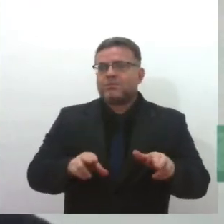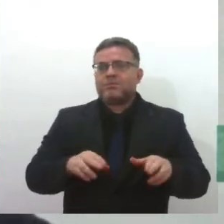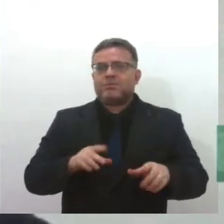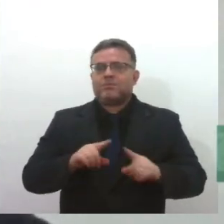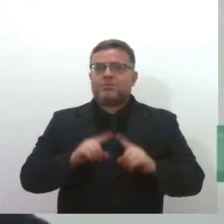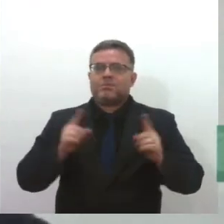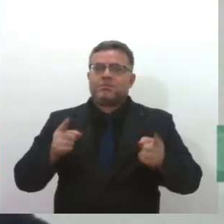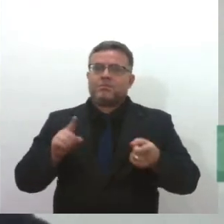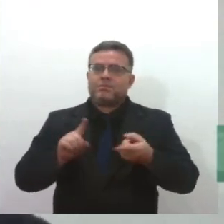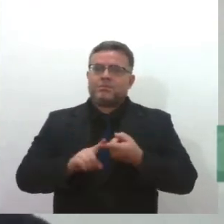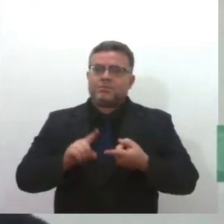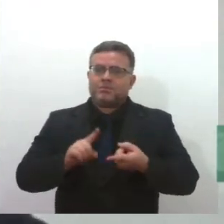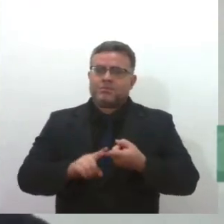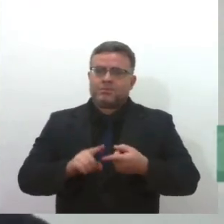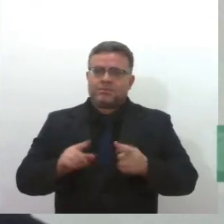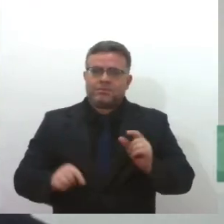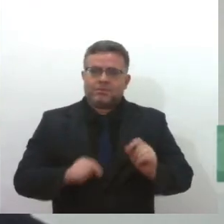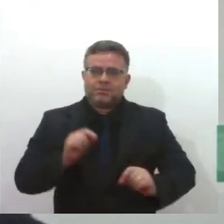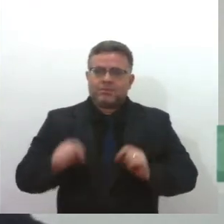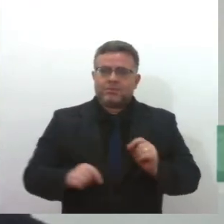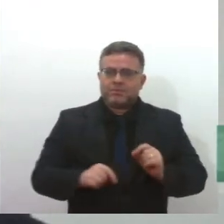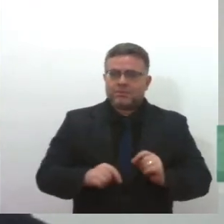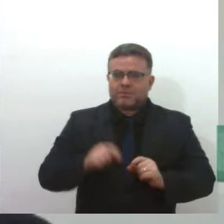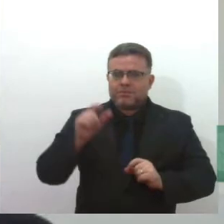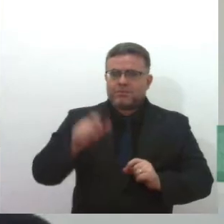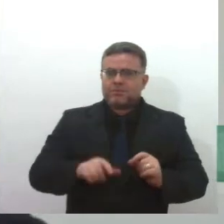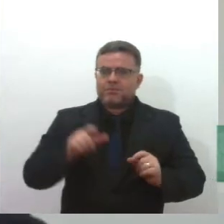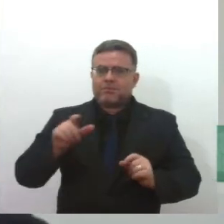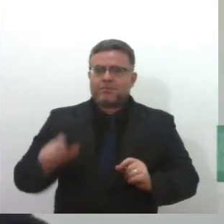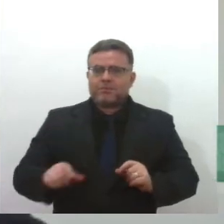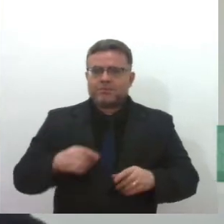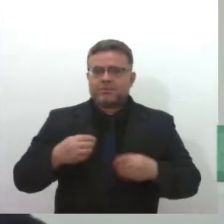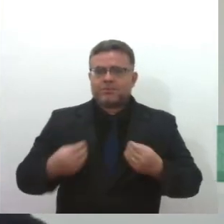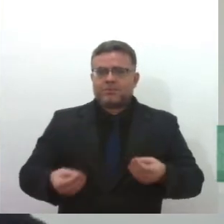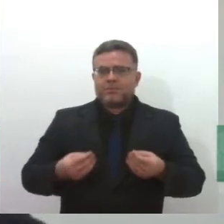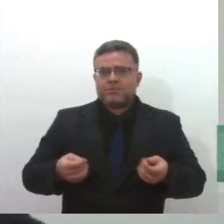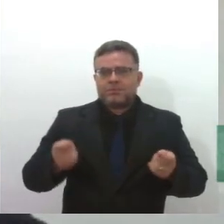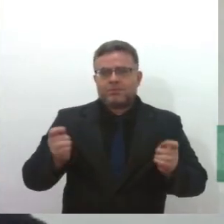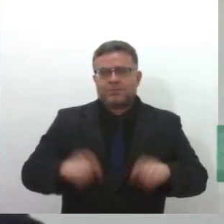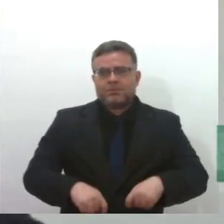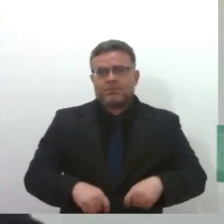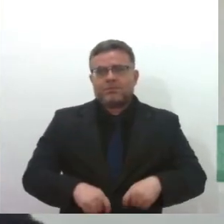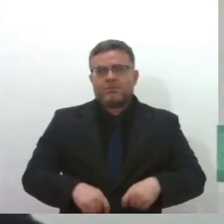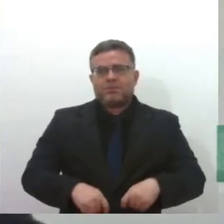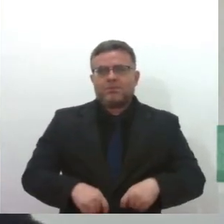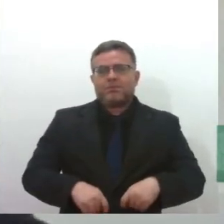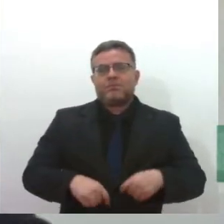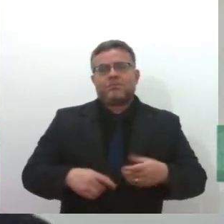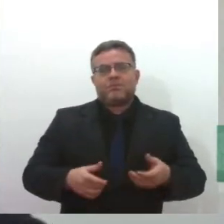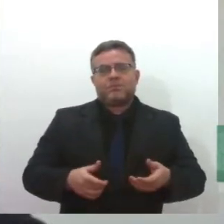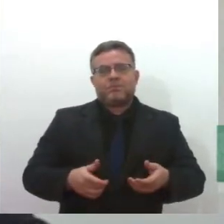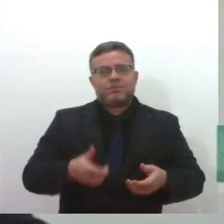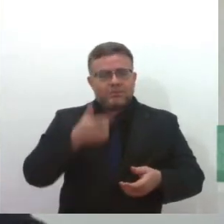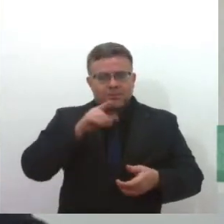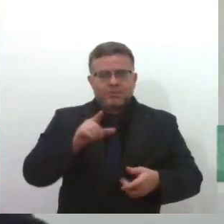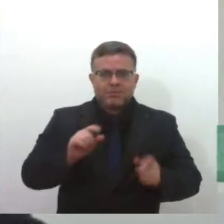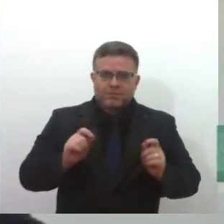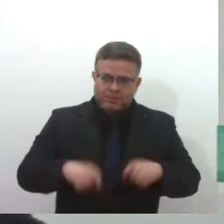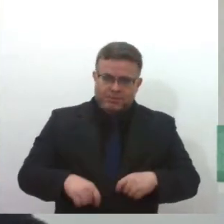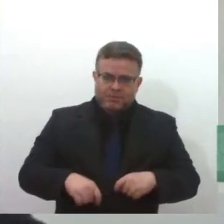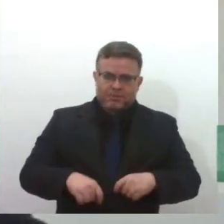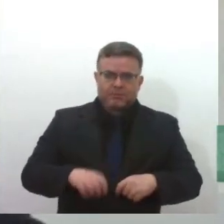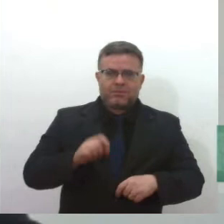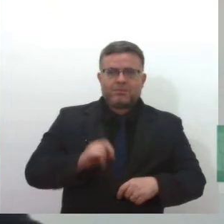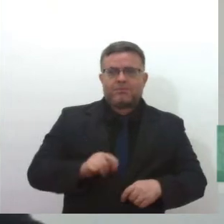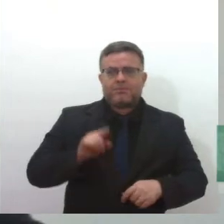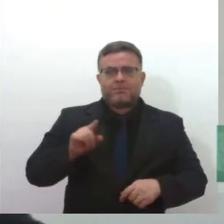também, o próprio Código de Processo Penal possibilita que o delegado de polícia não arbitre a fiança, se o delegado de polícia